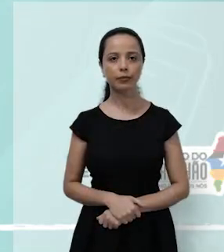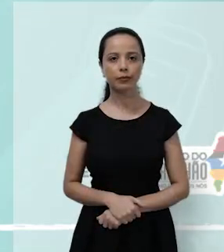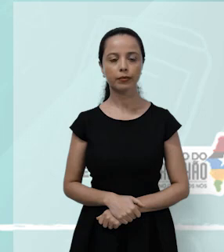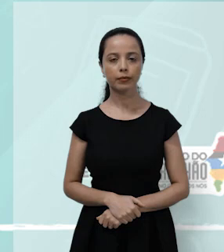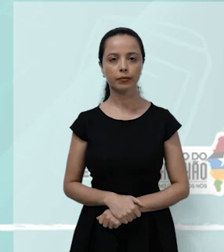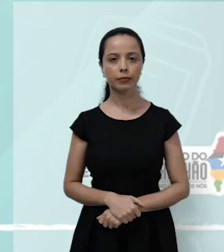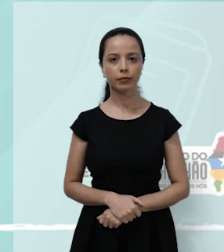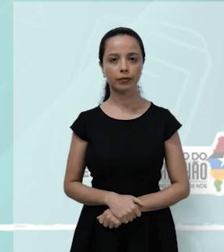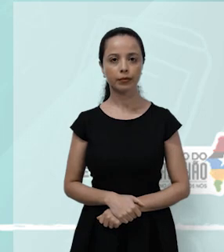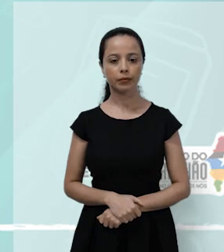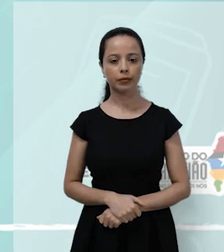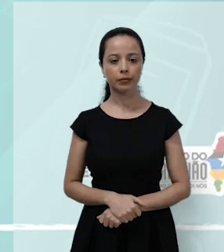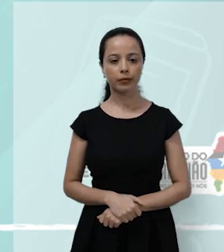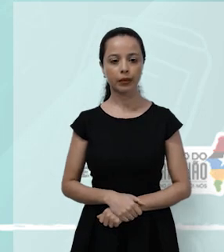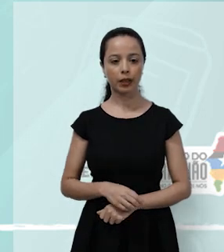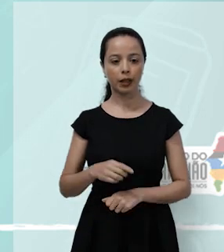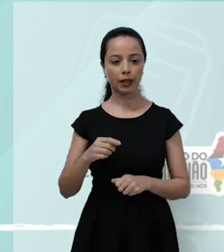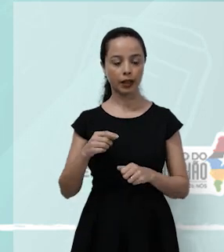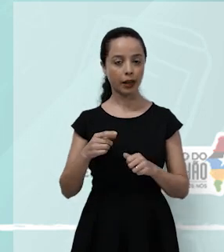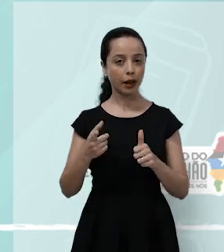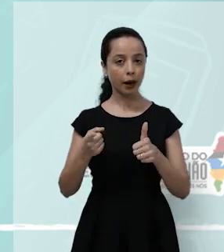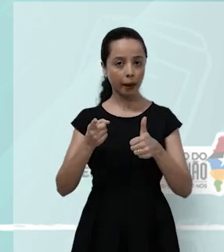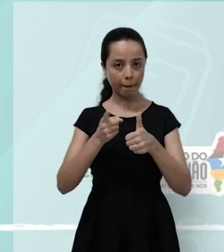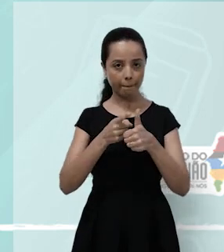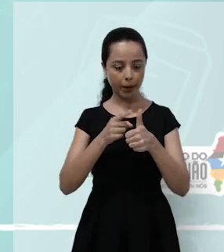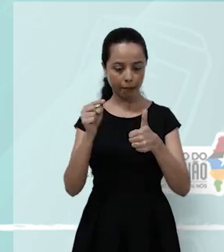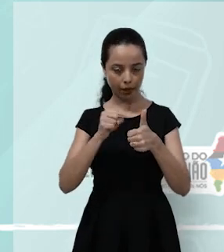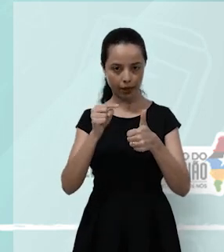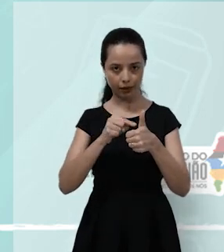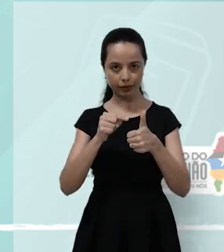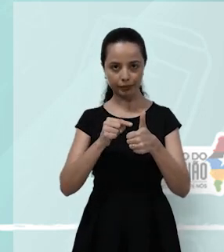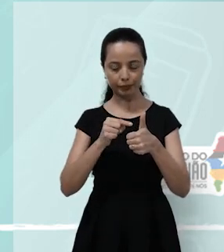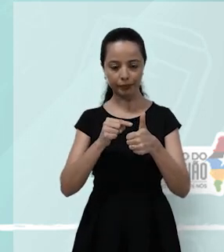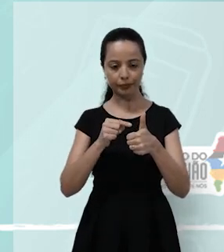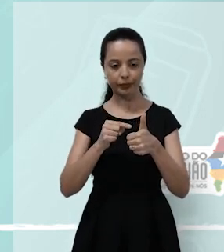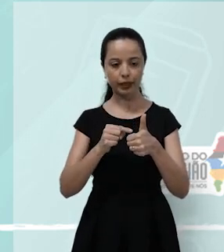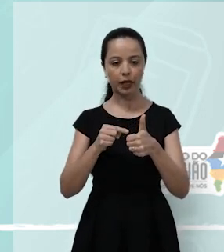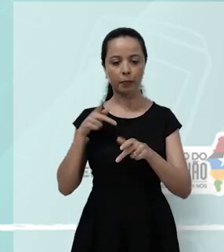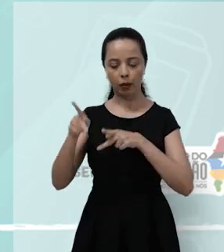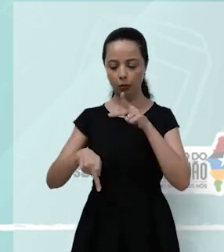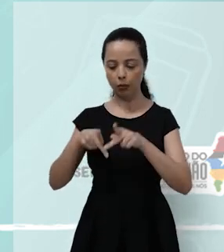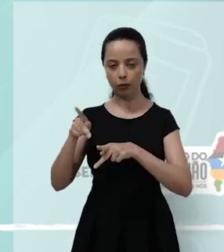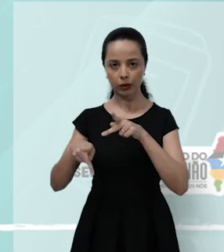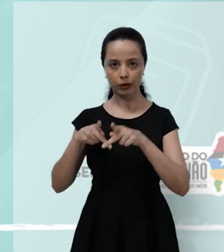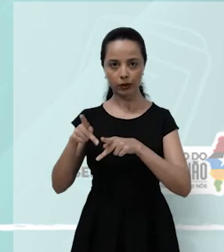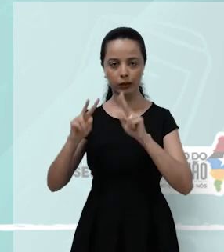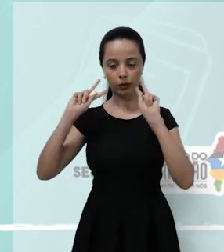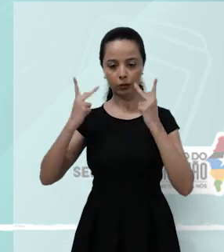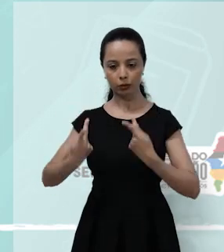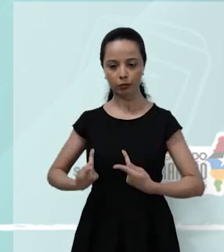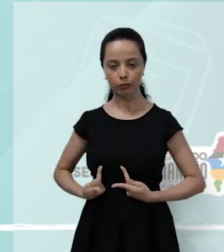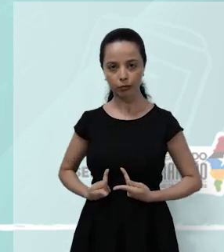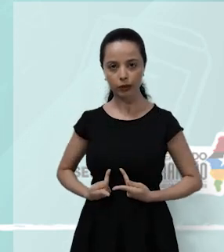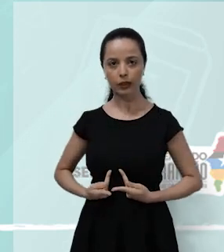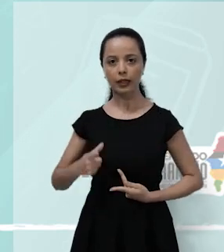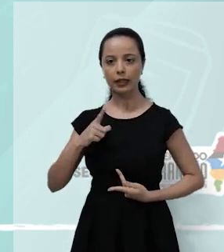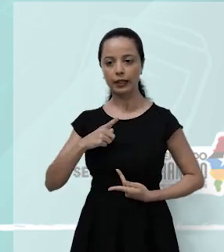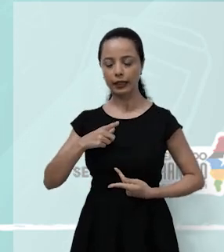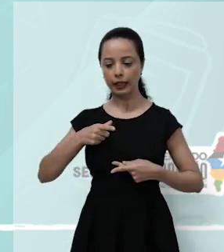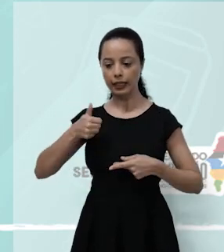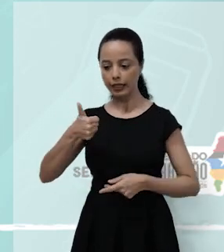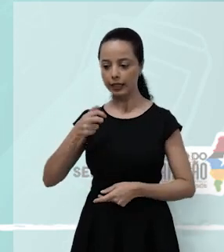a primeira afirmativa fala de uma população humana com taxa de natalidade de 150 nascidos por